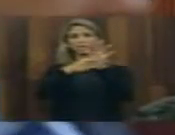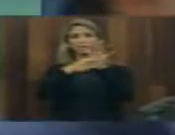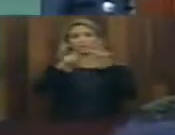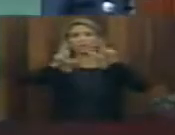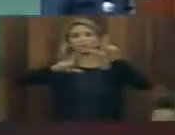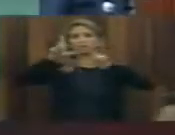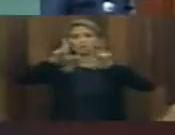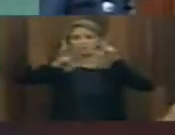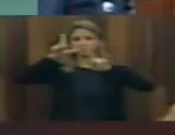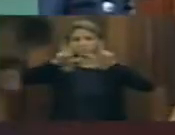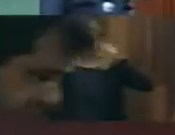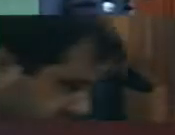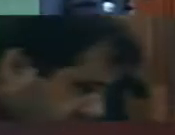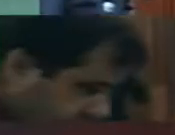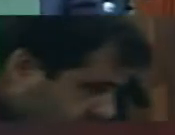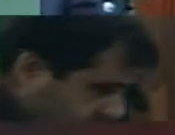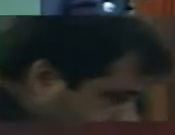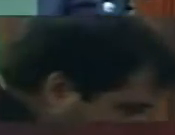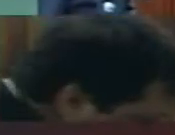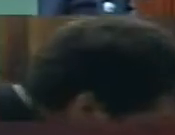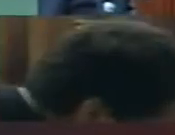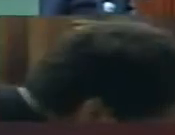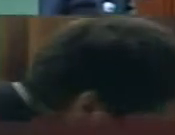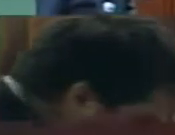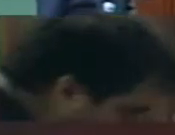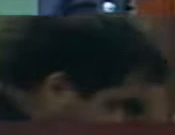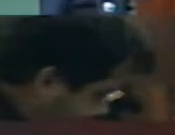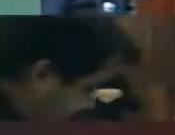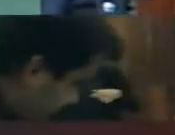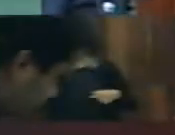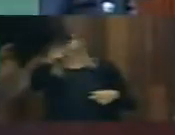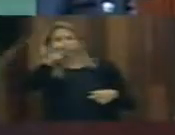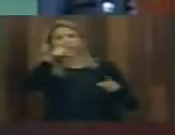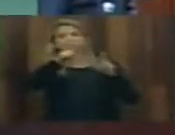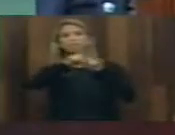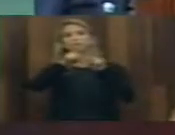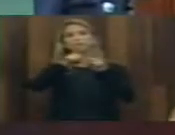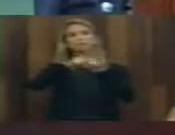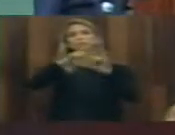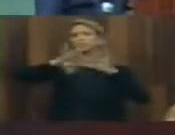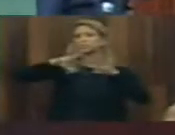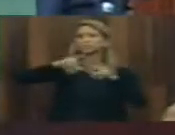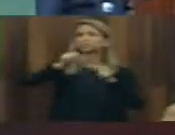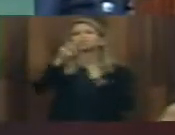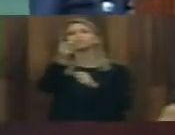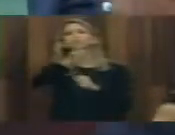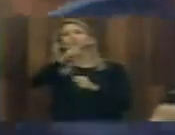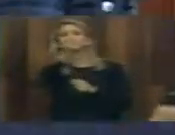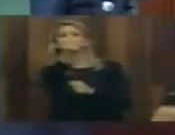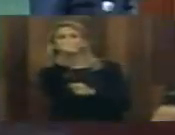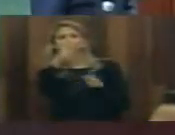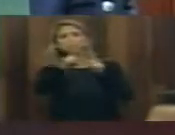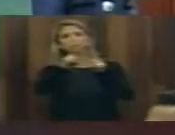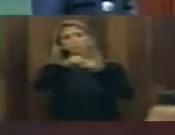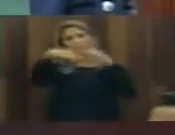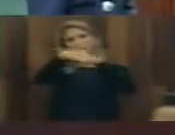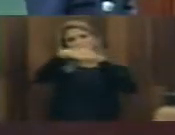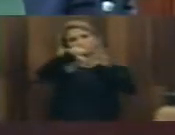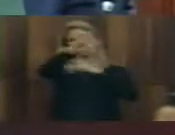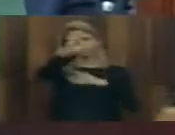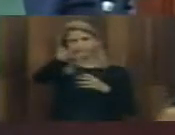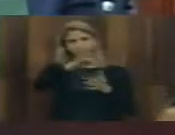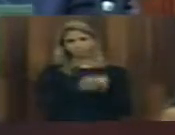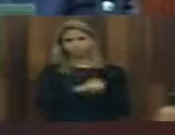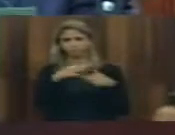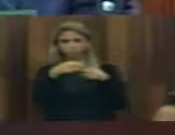emissão de carnê ou boleto por lojas, concessionárias, imobiliárias e instituições financeiras situadas no município de Cabo Frio